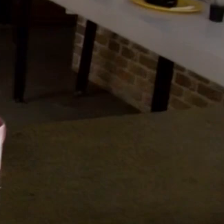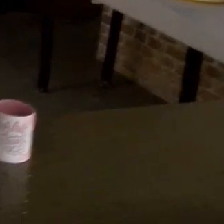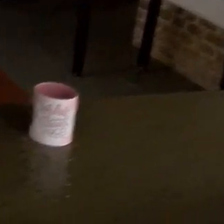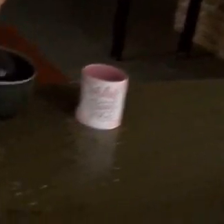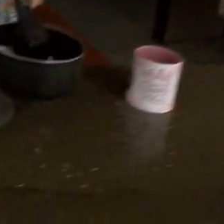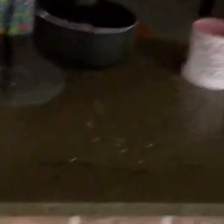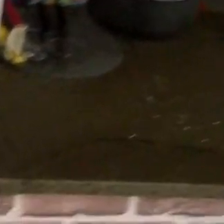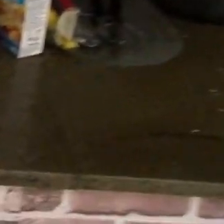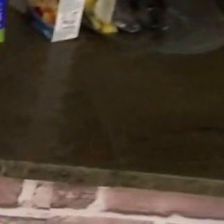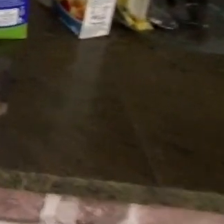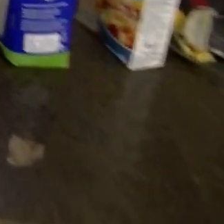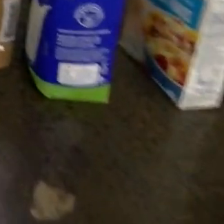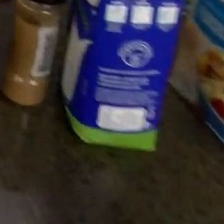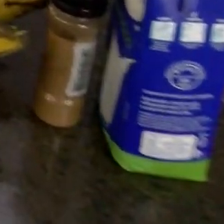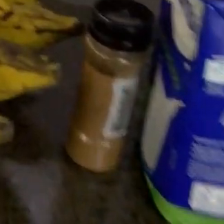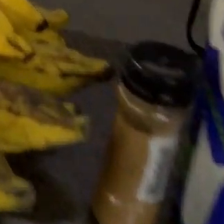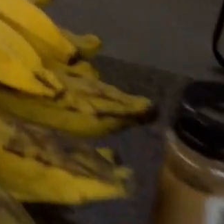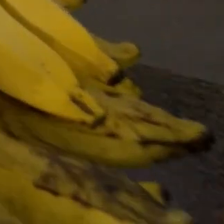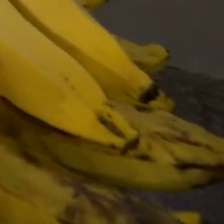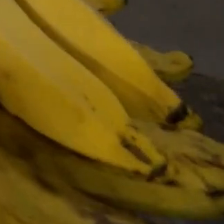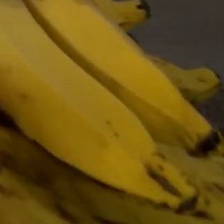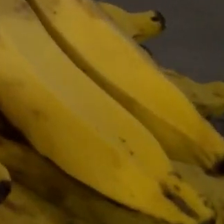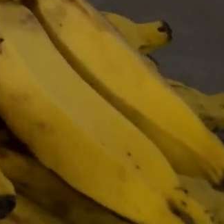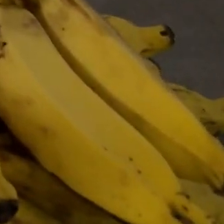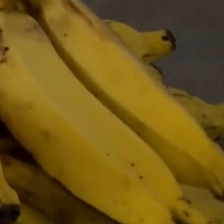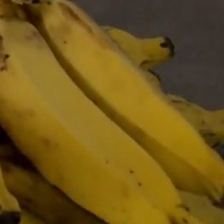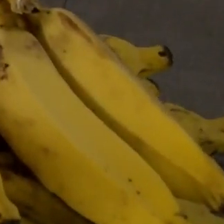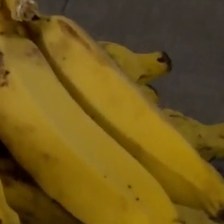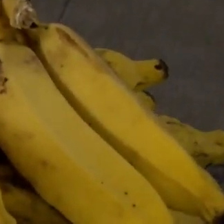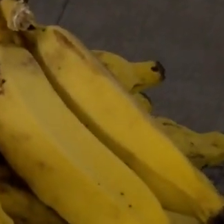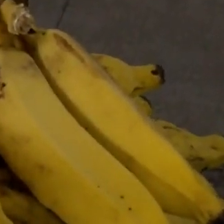aqui caladinho. Foi, tem